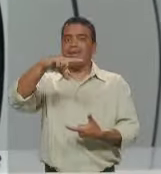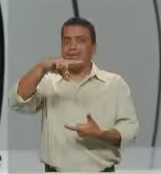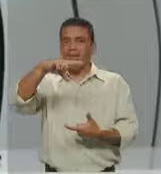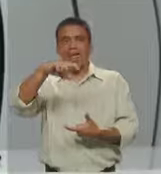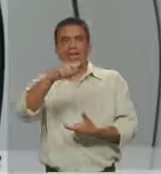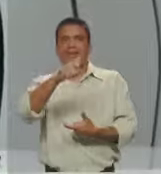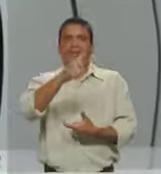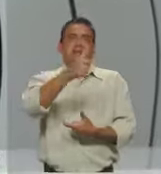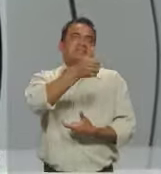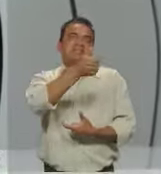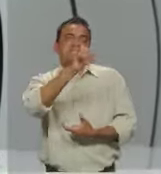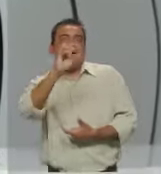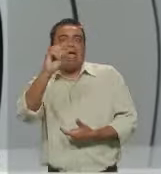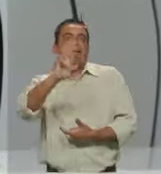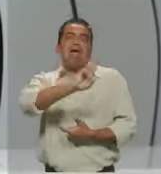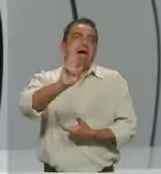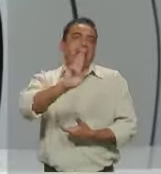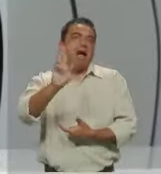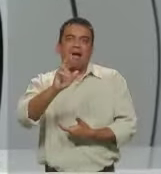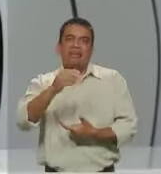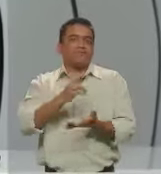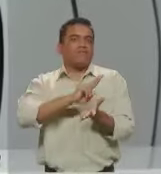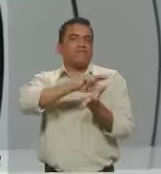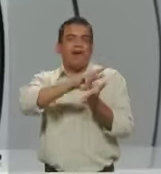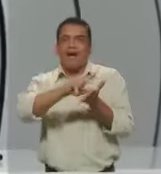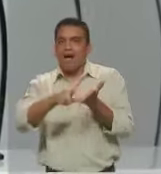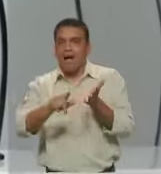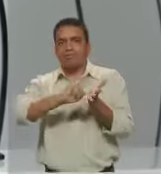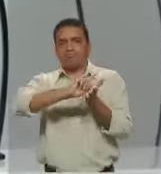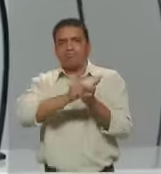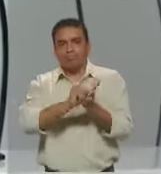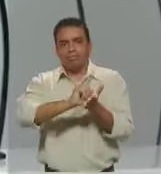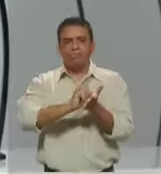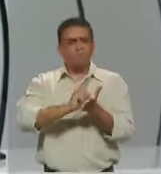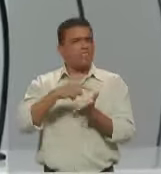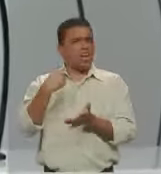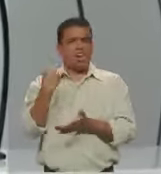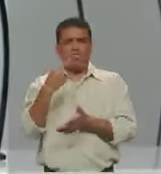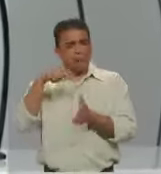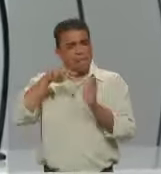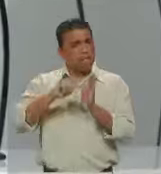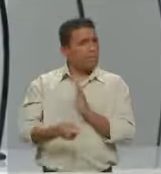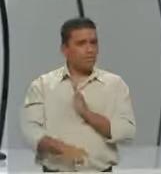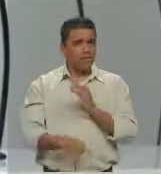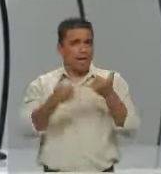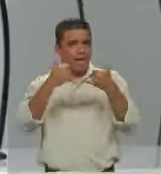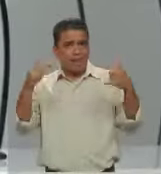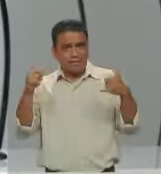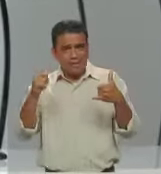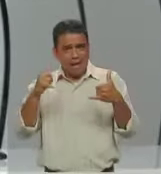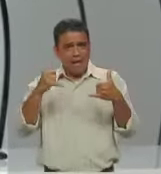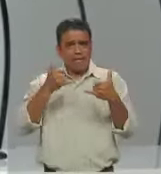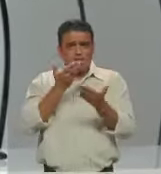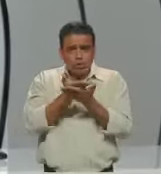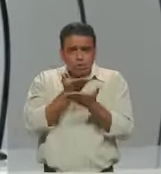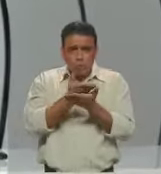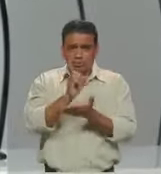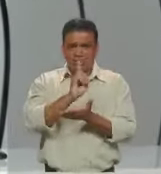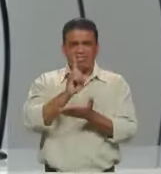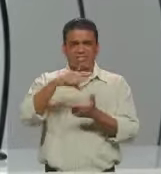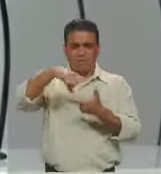reais, que vão ter outras funções além do básico. Tá? Mas para gente que não vai aprofundar no estudo de eletricidade, um aparelho desse aqui já